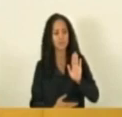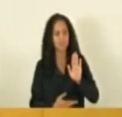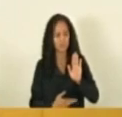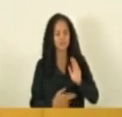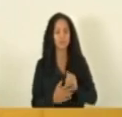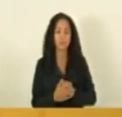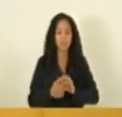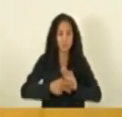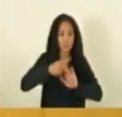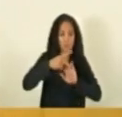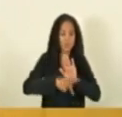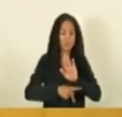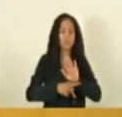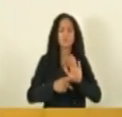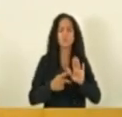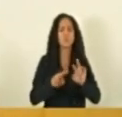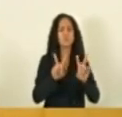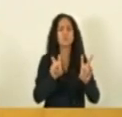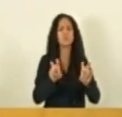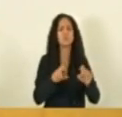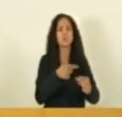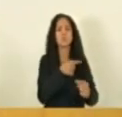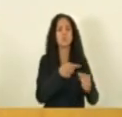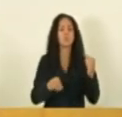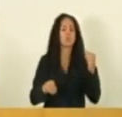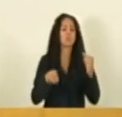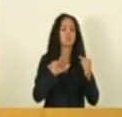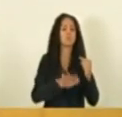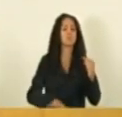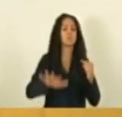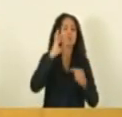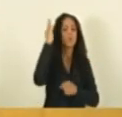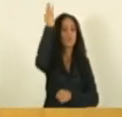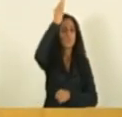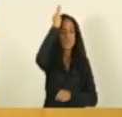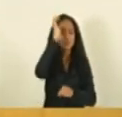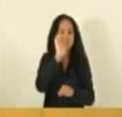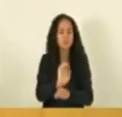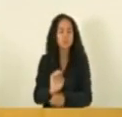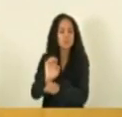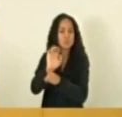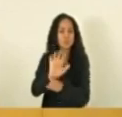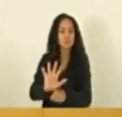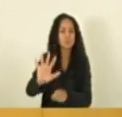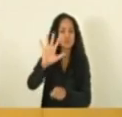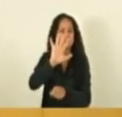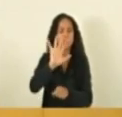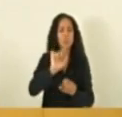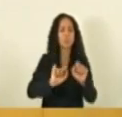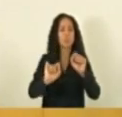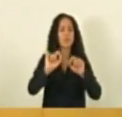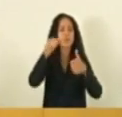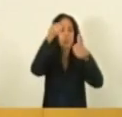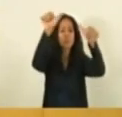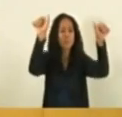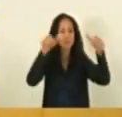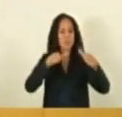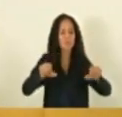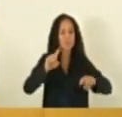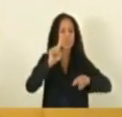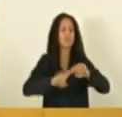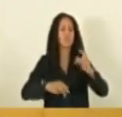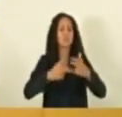O projeto dispõe sobre a proibição, no âmbito do Estado do Espírito Santo, de distribuição de propagandas, panfletos e